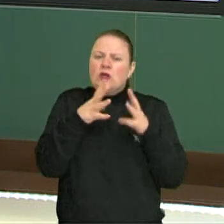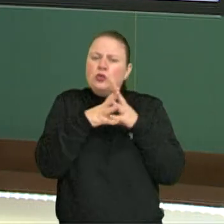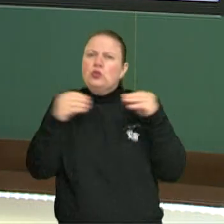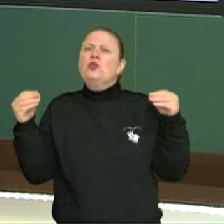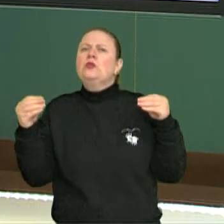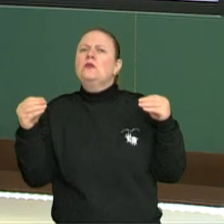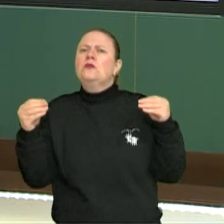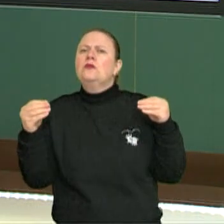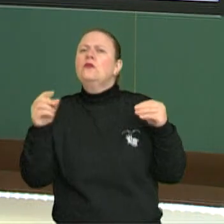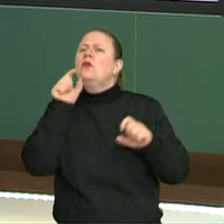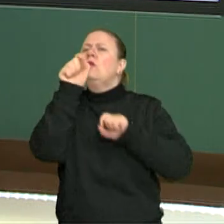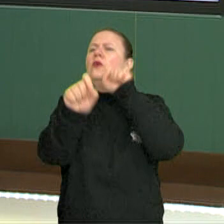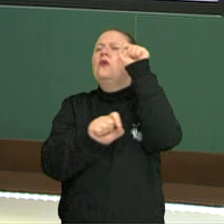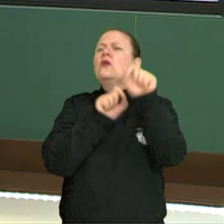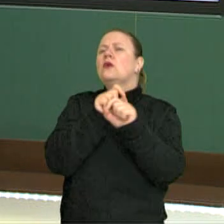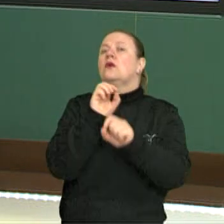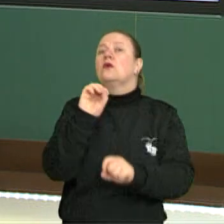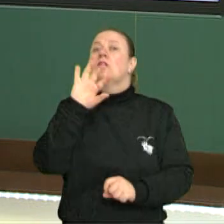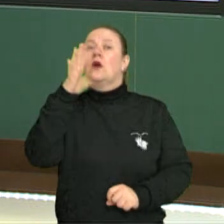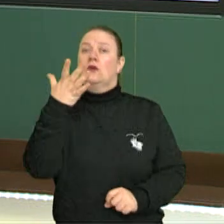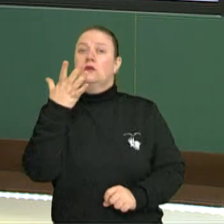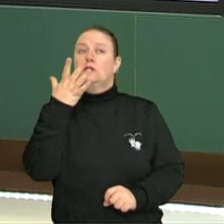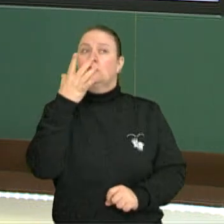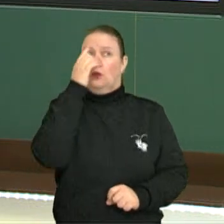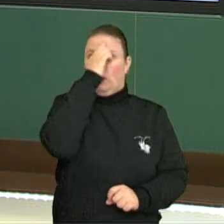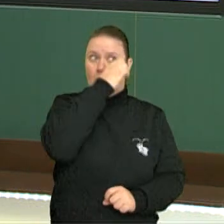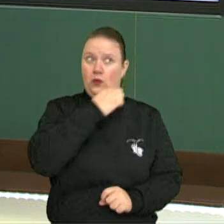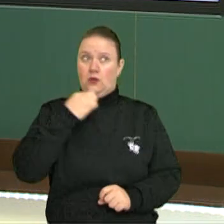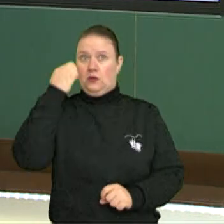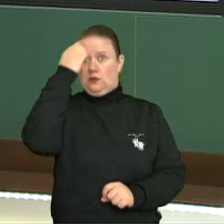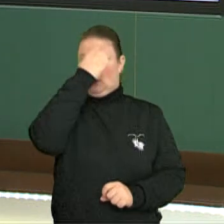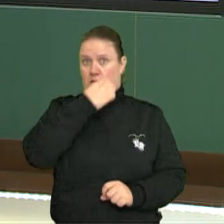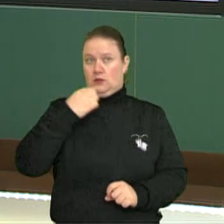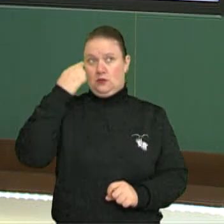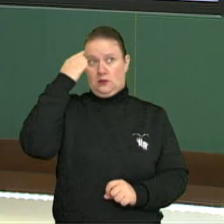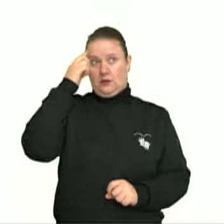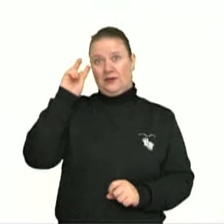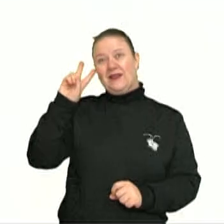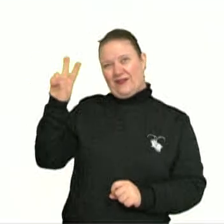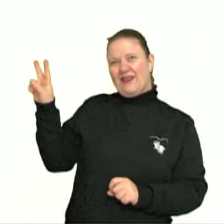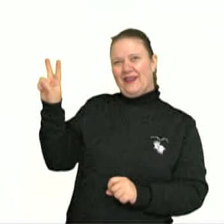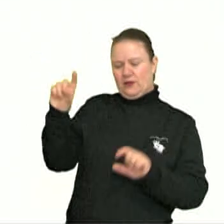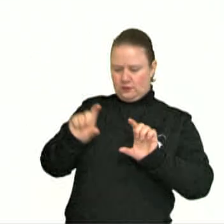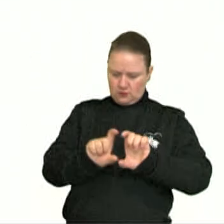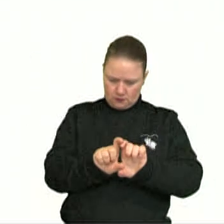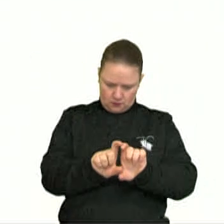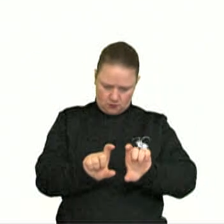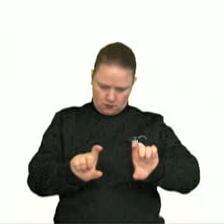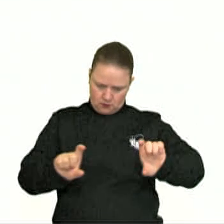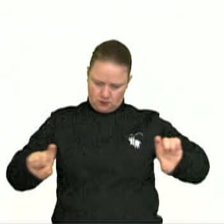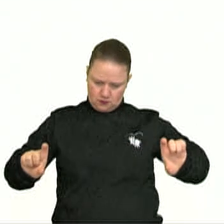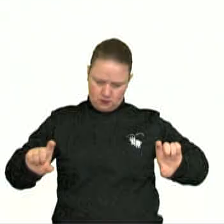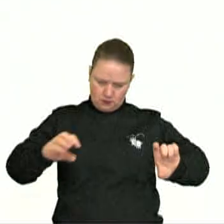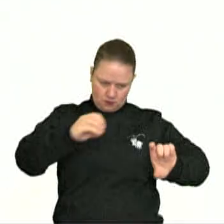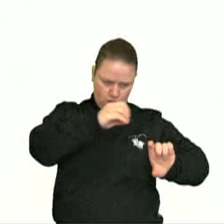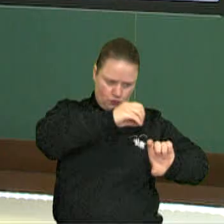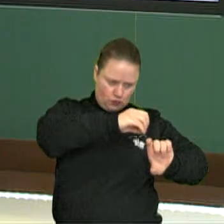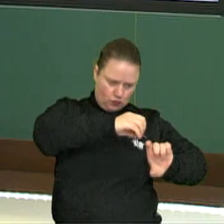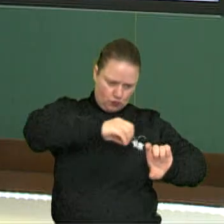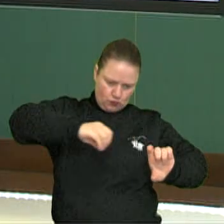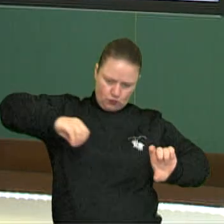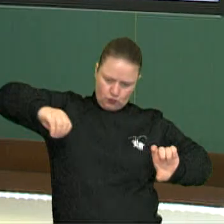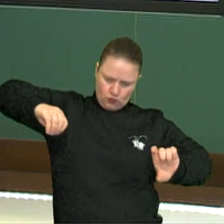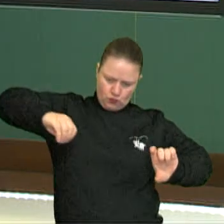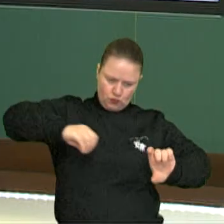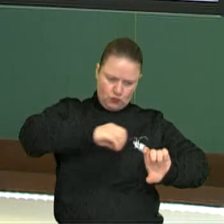com as horas? Então vejam, aqui você tem, aqui está sendo demonstrado bem certinho isso, né? Você tem o pêndulo, perceba que aqui,